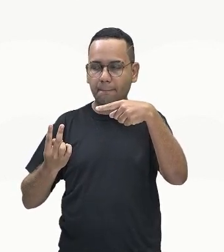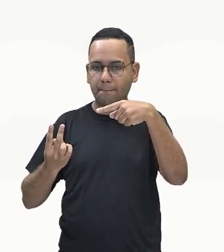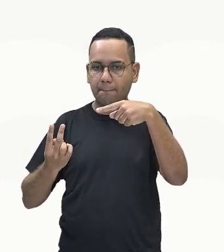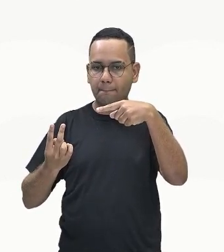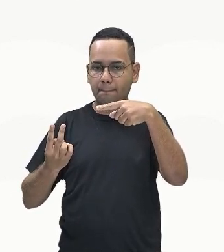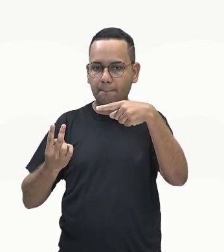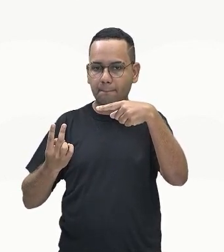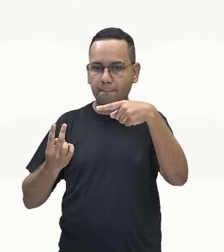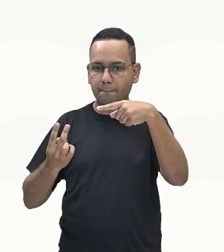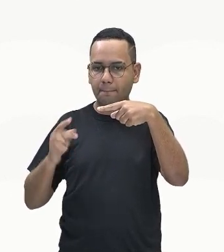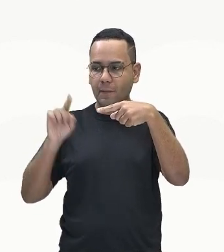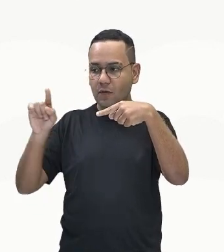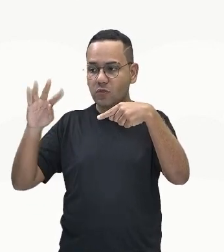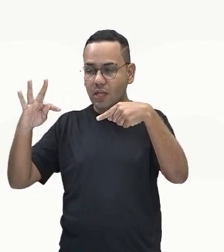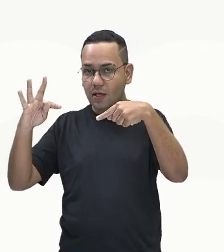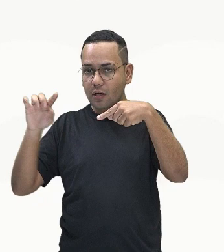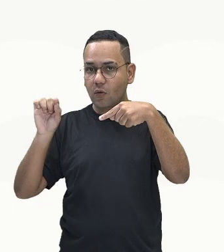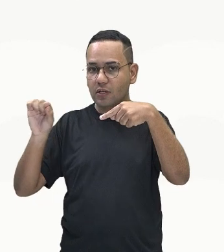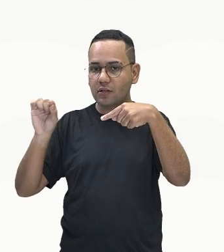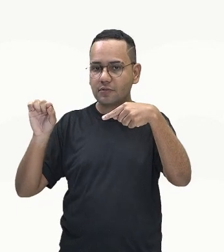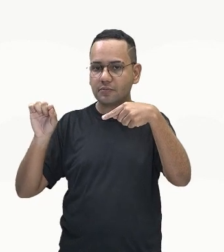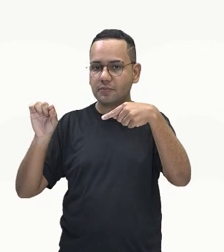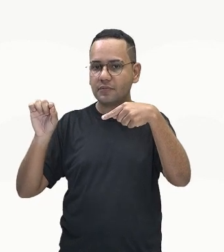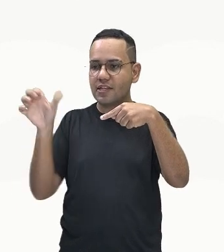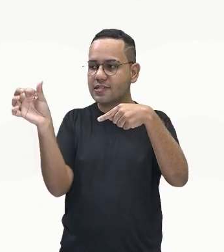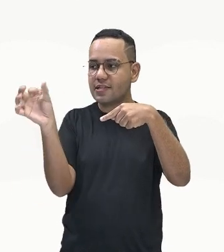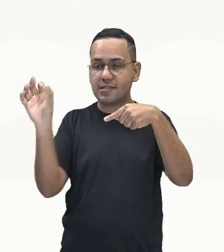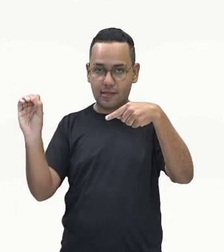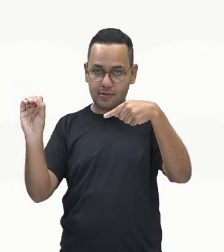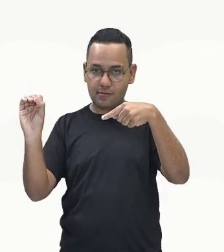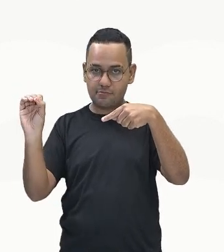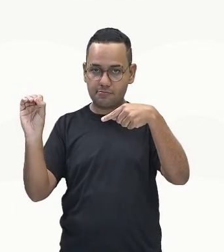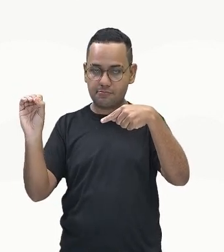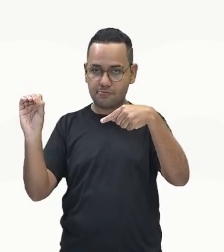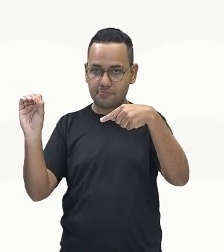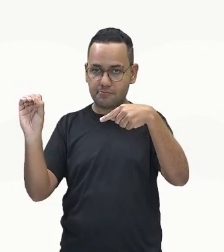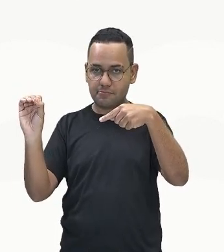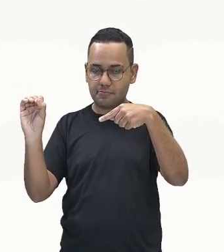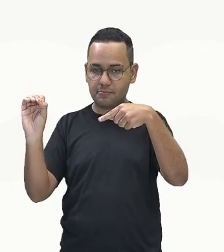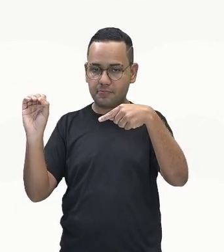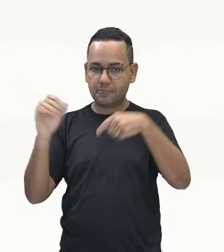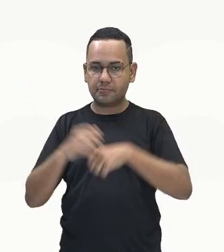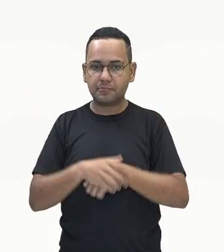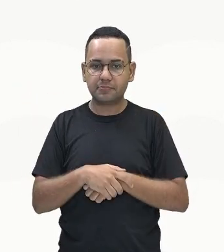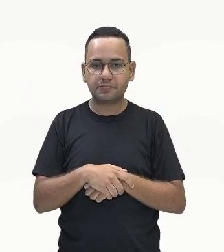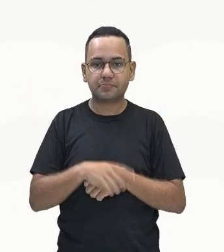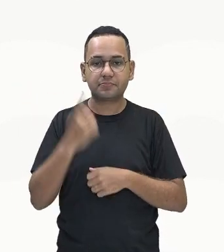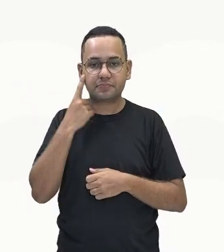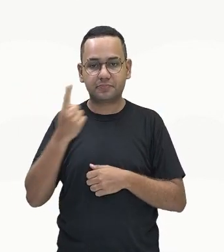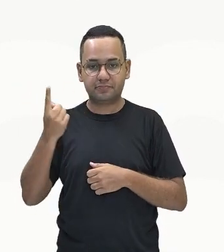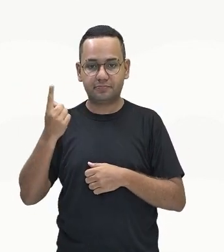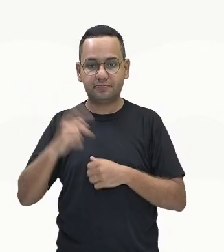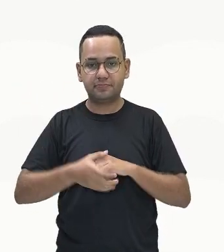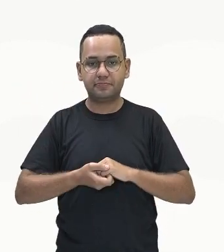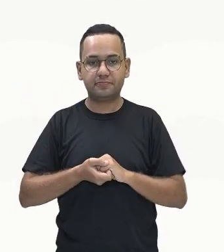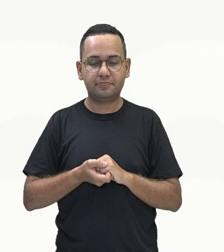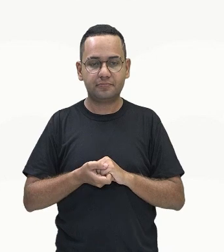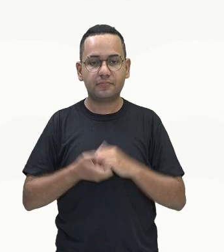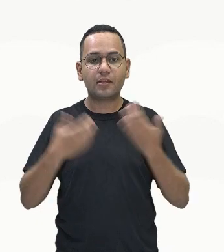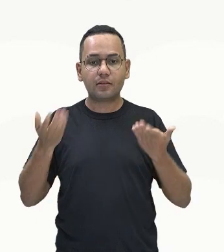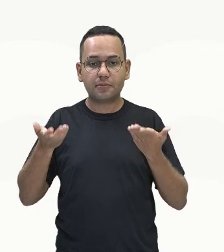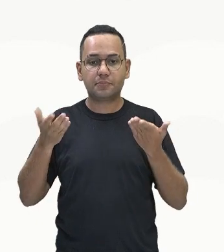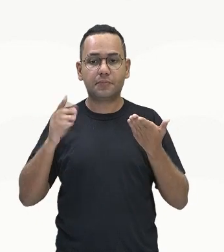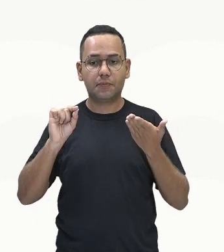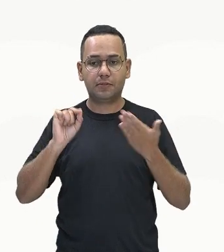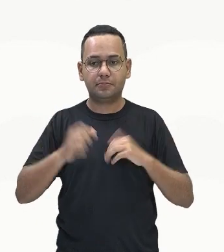aqui o nosso tempo, 60 meses. Então, aqui o nosso tempo, 60 meses.